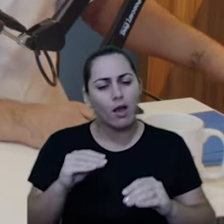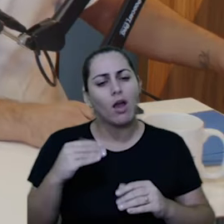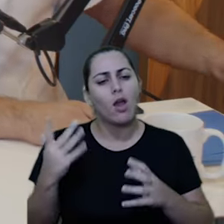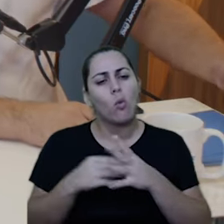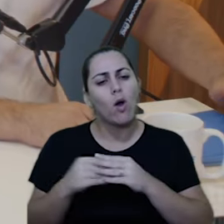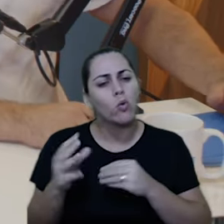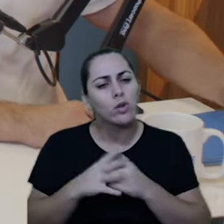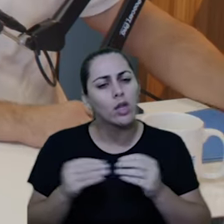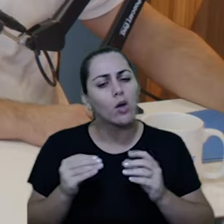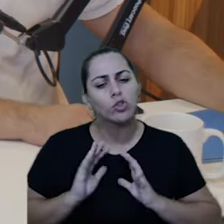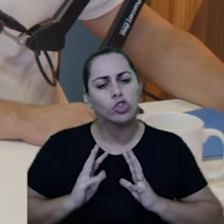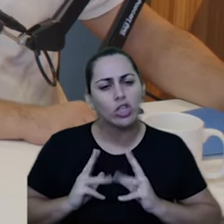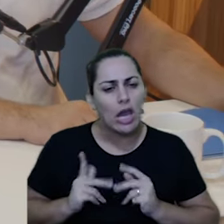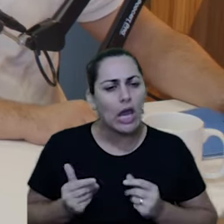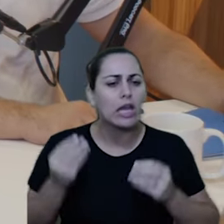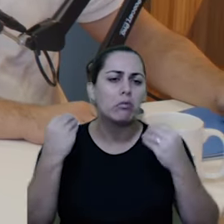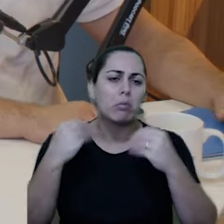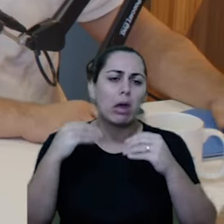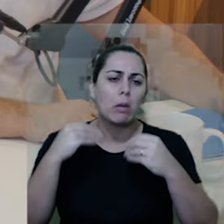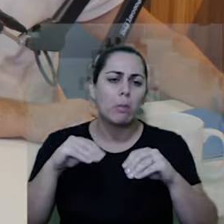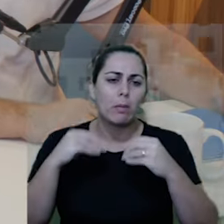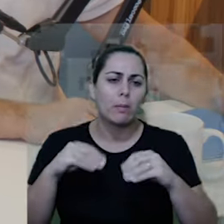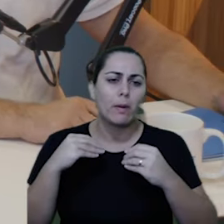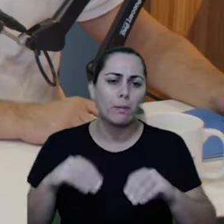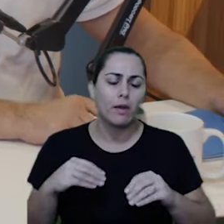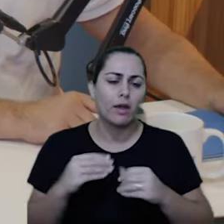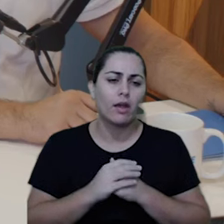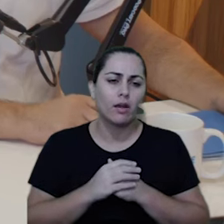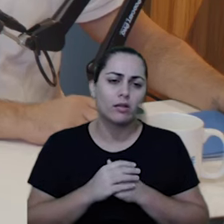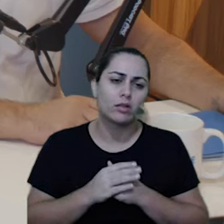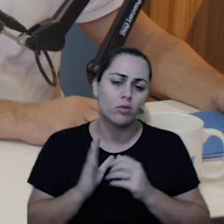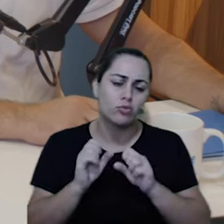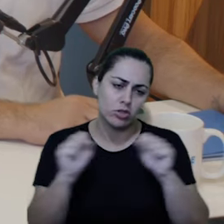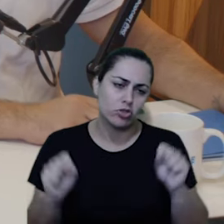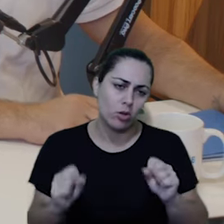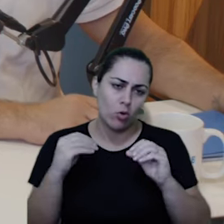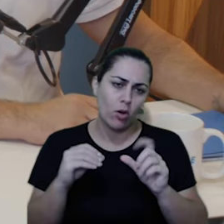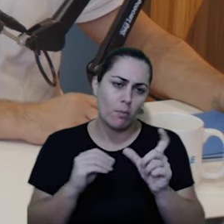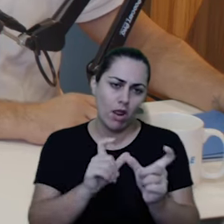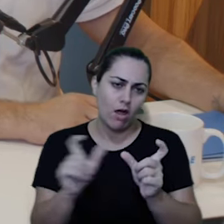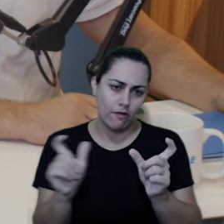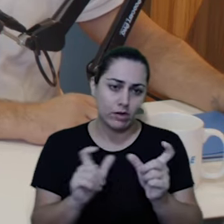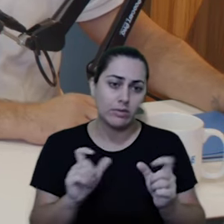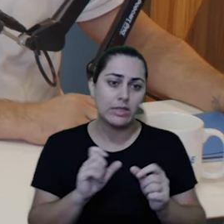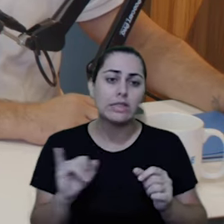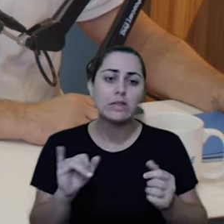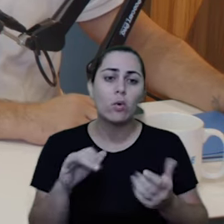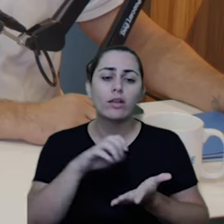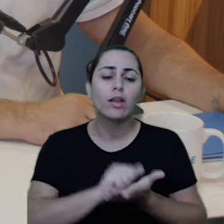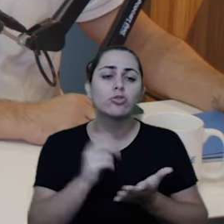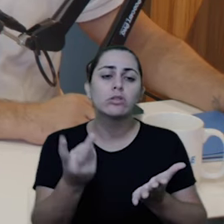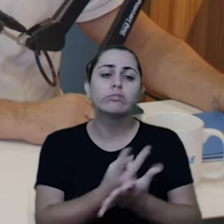algodão é um item de higiene então eu vou ali meio que por aquilo que me traz o sistema a partir de palavra-chave se eu fizer